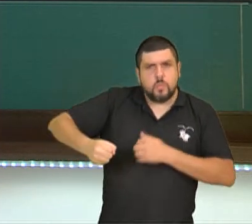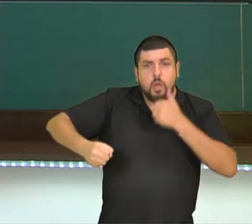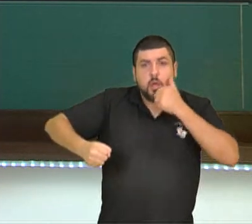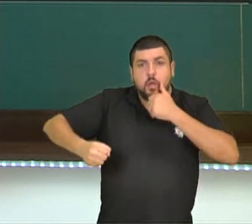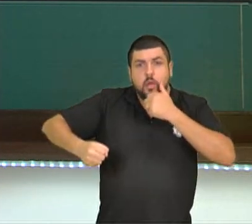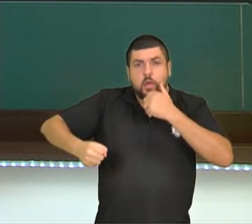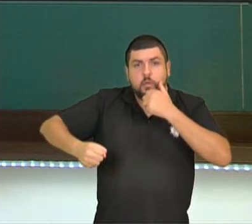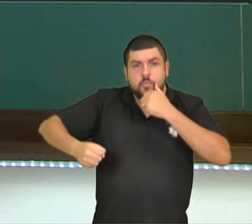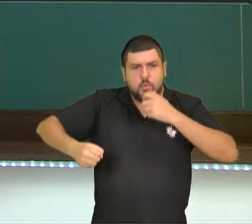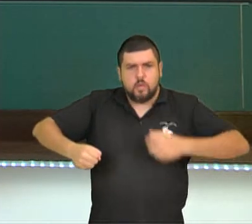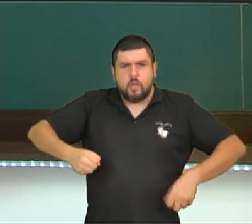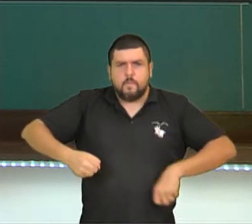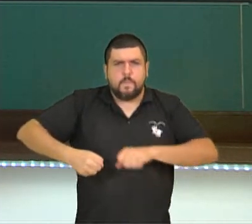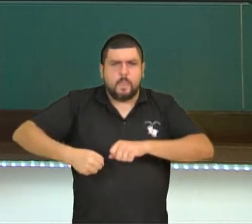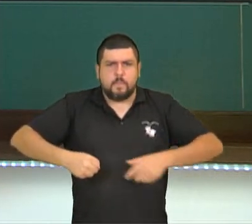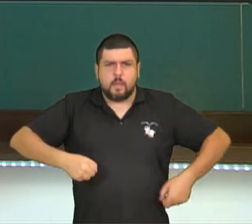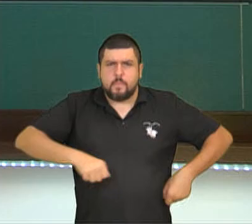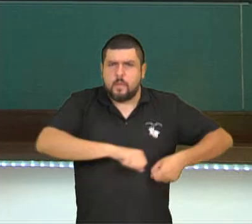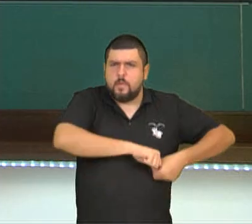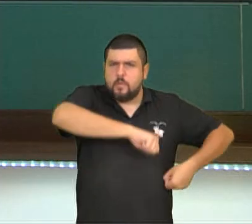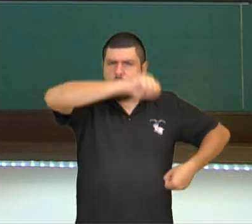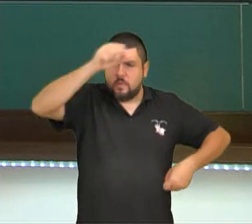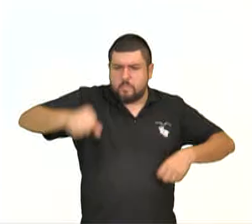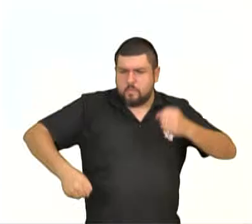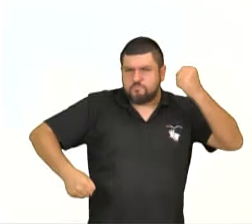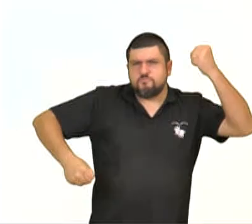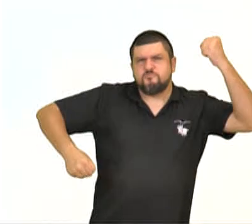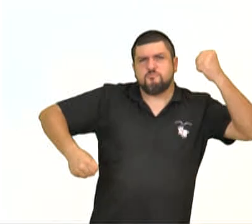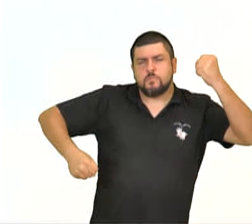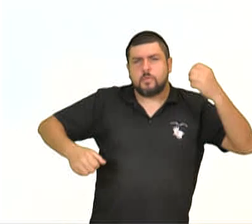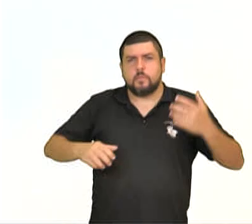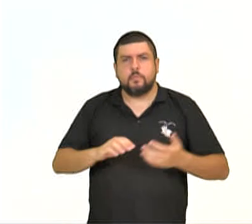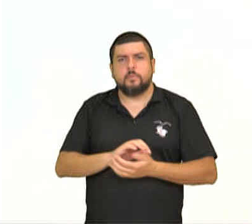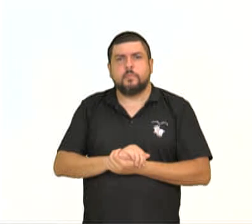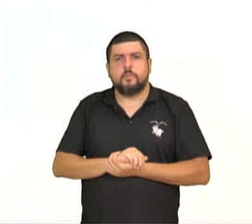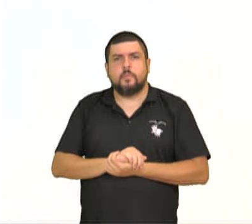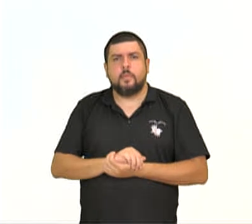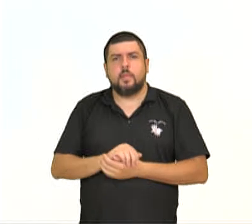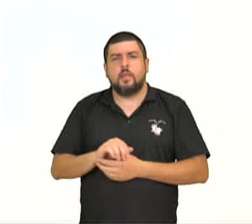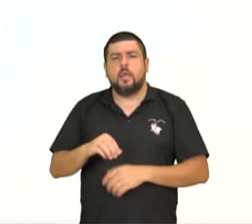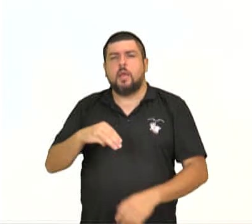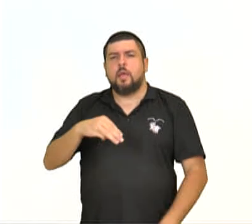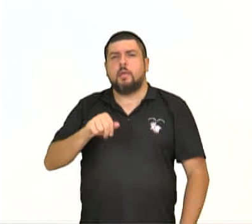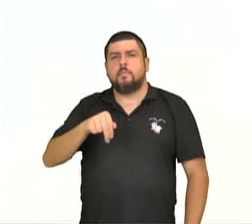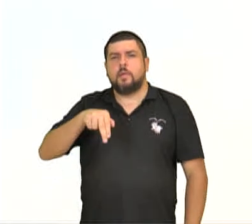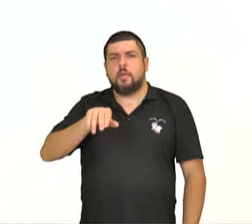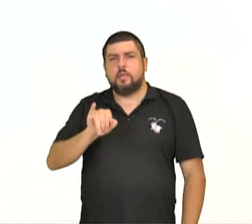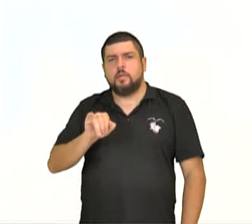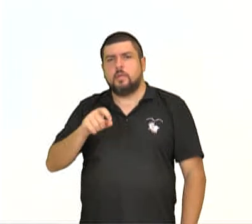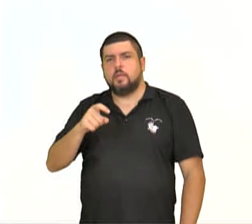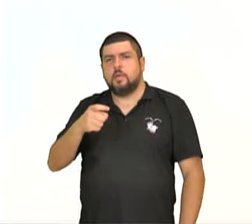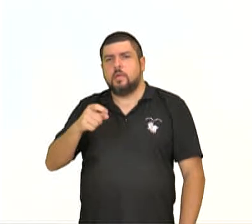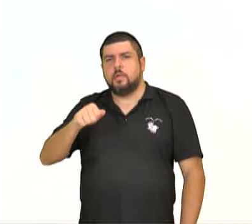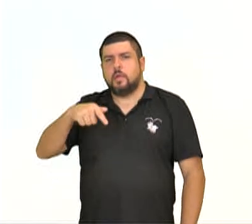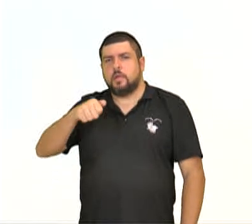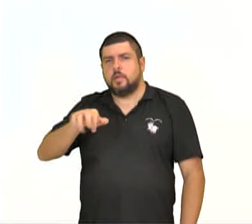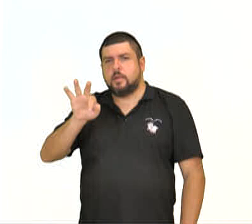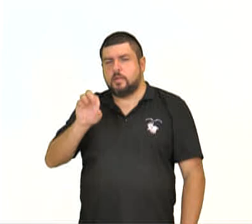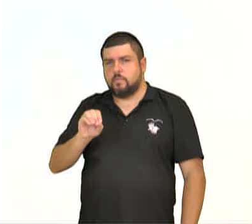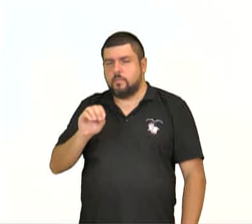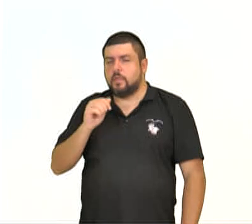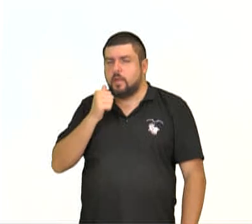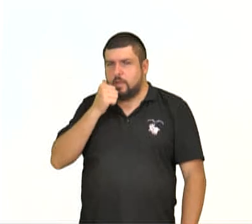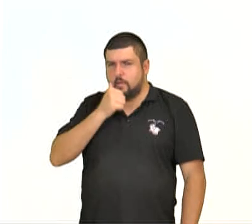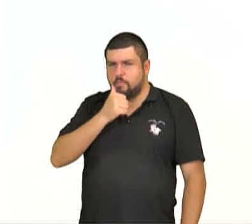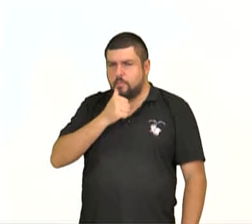posição de um golpe fatal com a espada. A Candace, a Manichaqueto, bem abusadinha. Além de invadir o